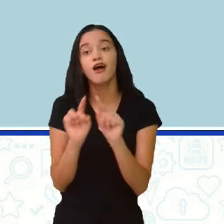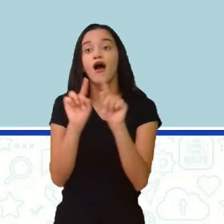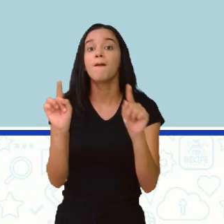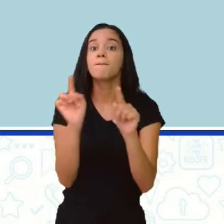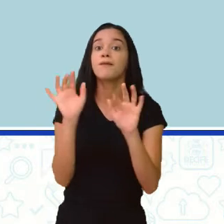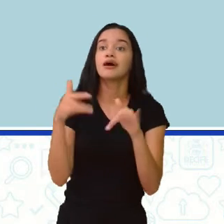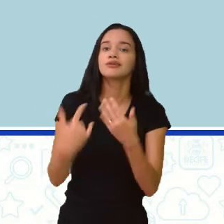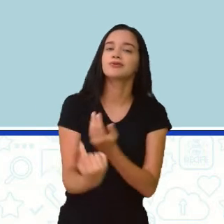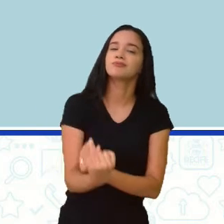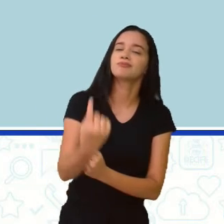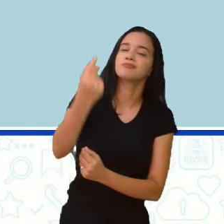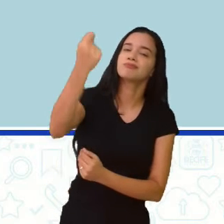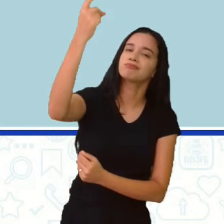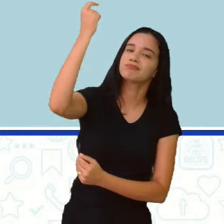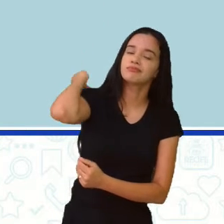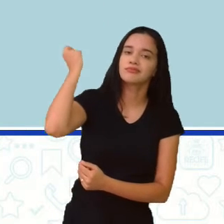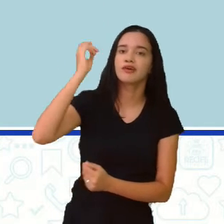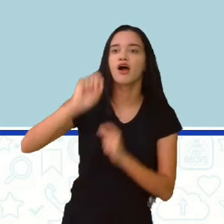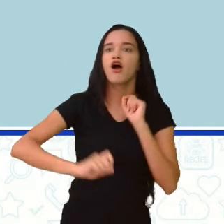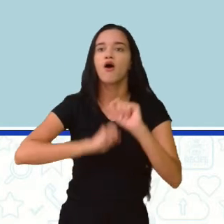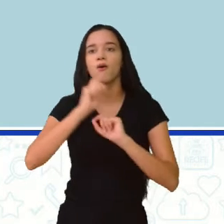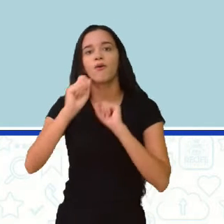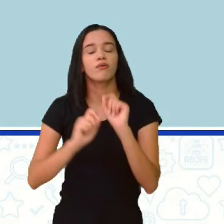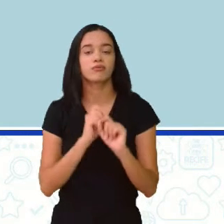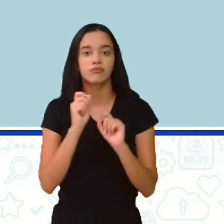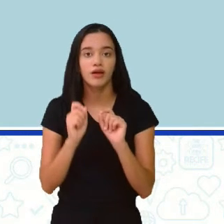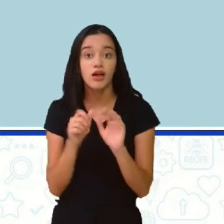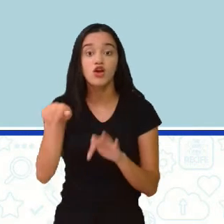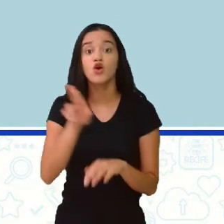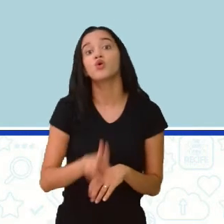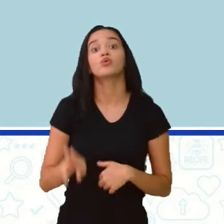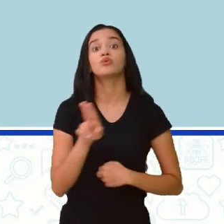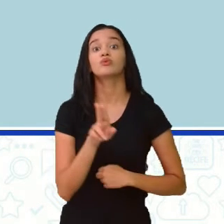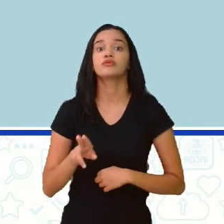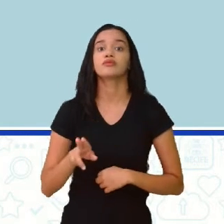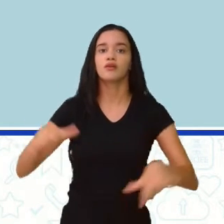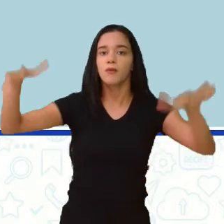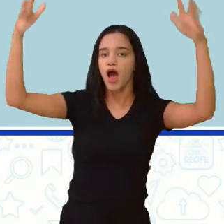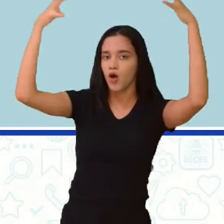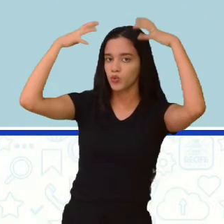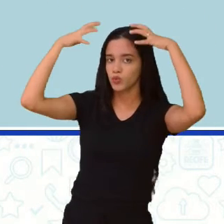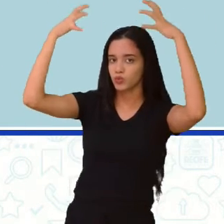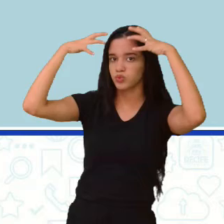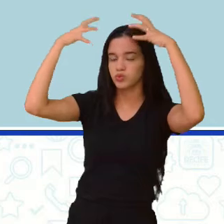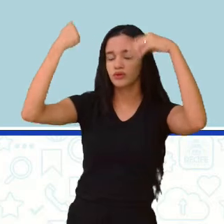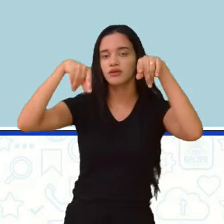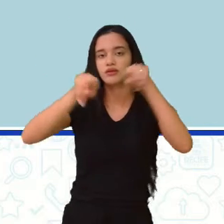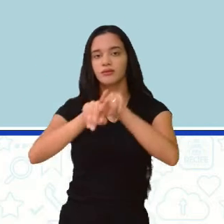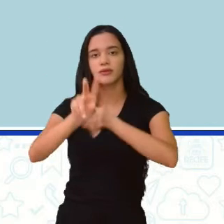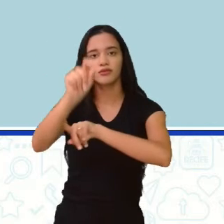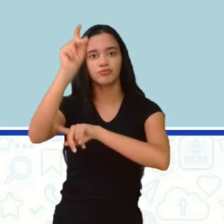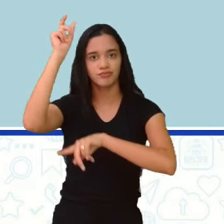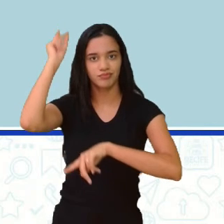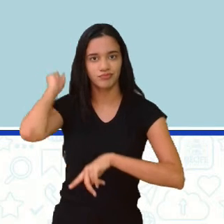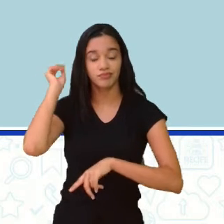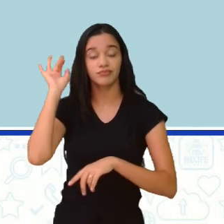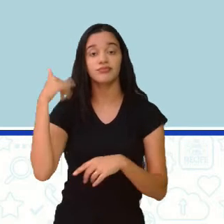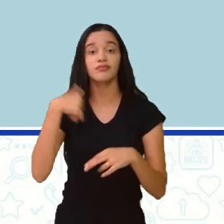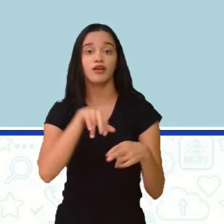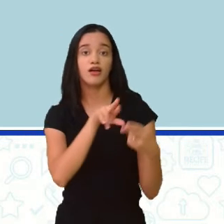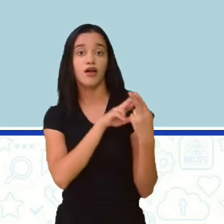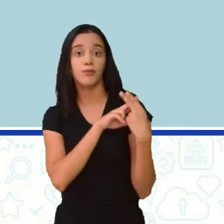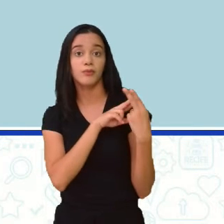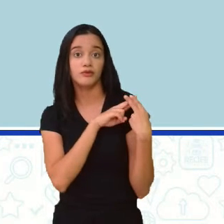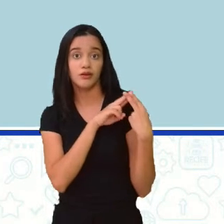no passado, ele era um manancial, ele era usado para o banho, e no período colonial ele foi também responsável